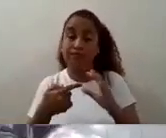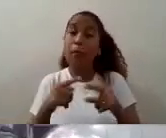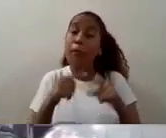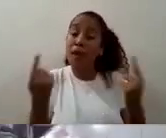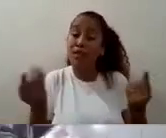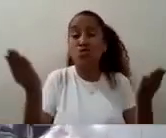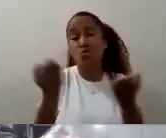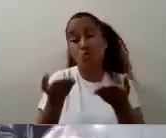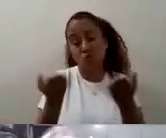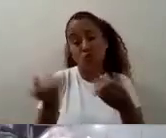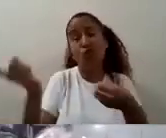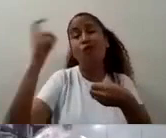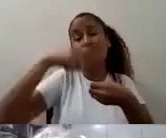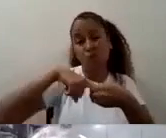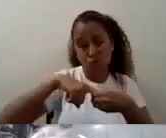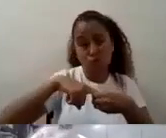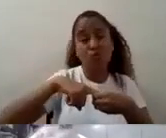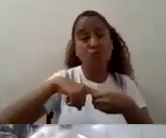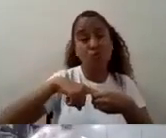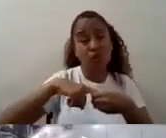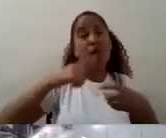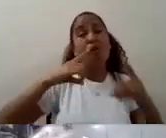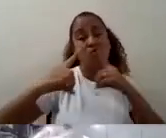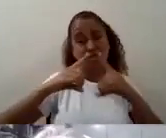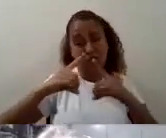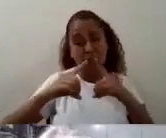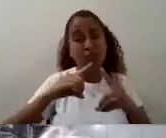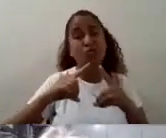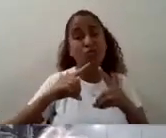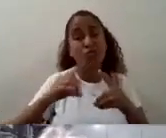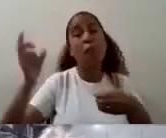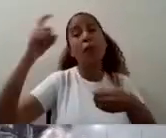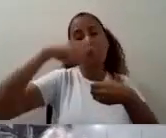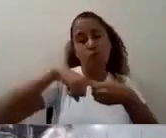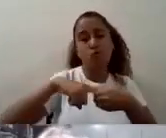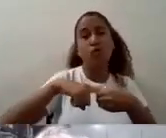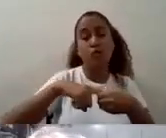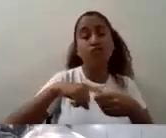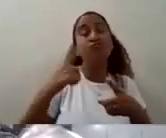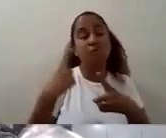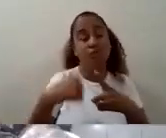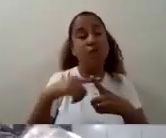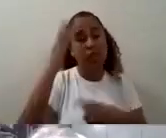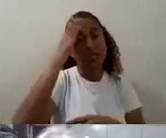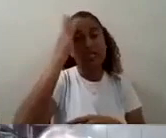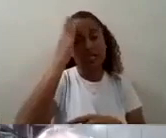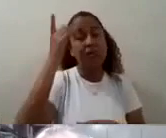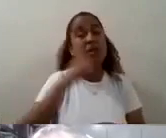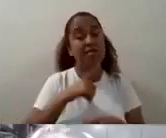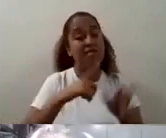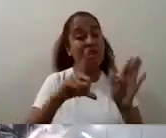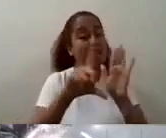está novamente colocado no debate público, porque nós sabemos que existem leis, que